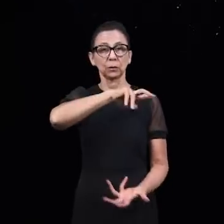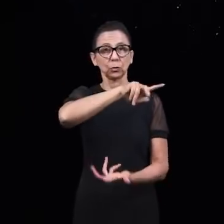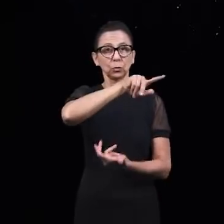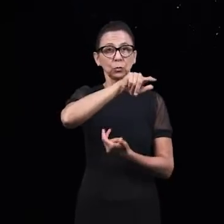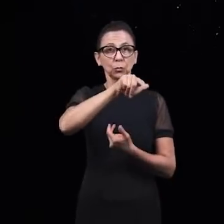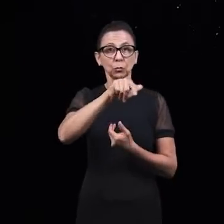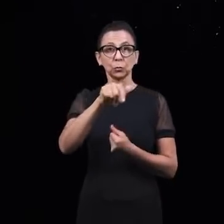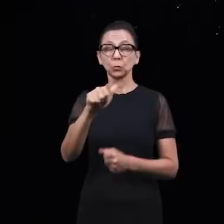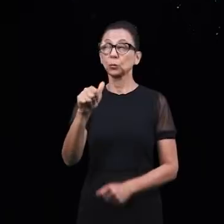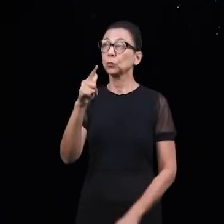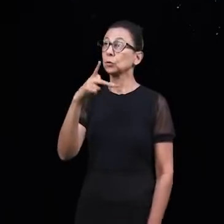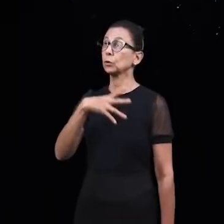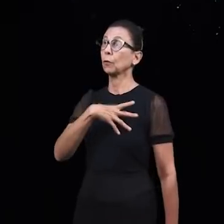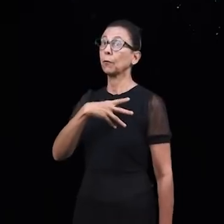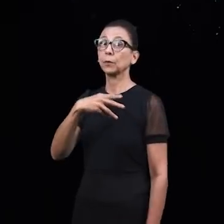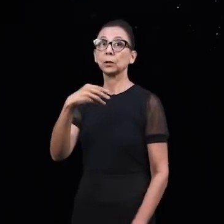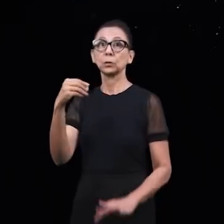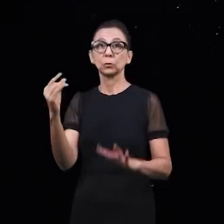mandou seu